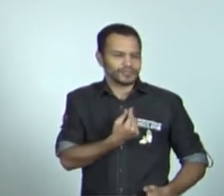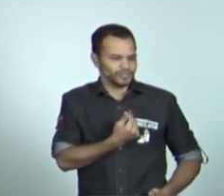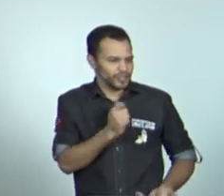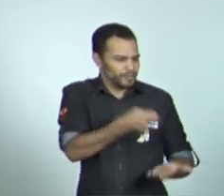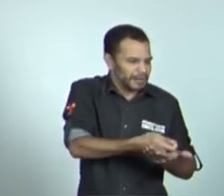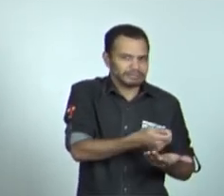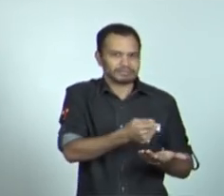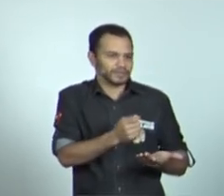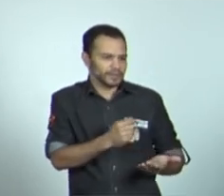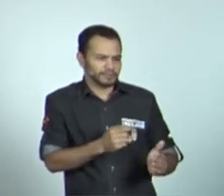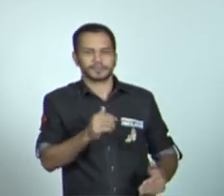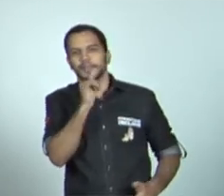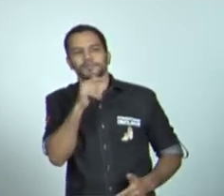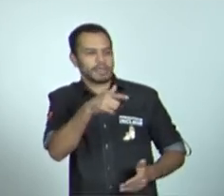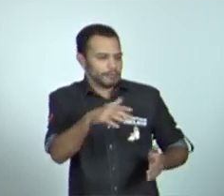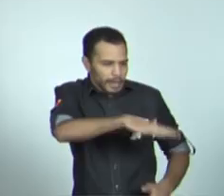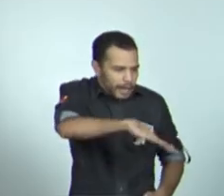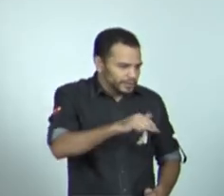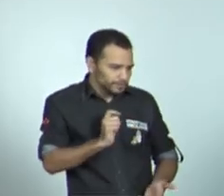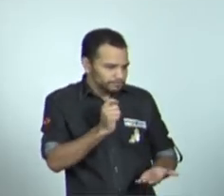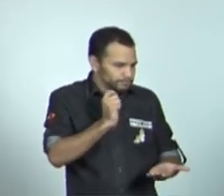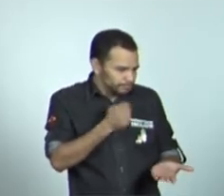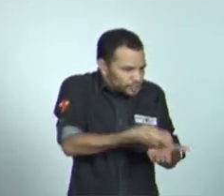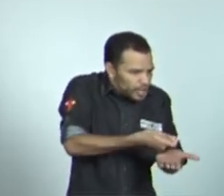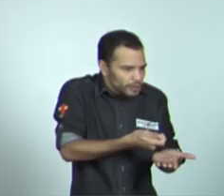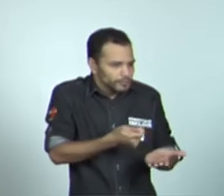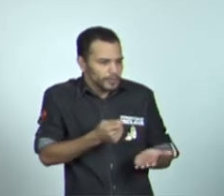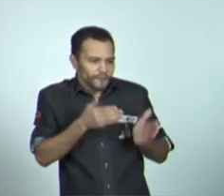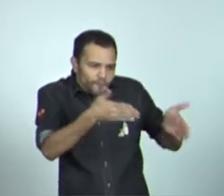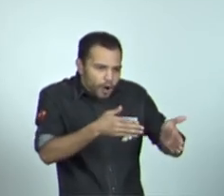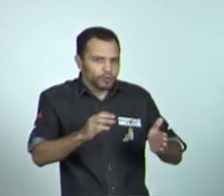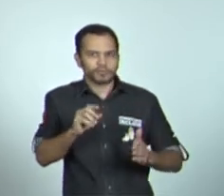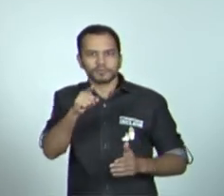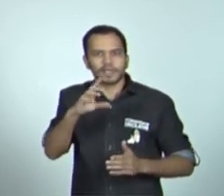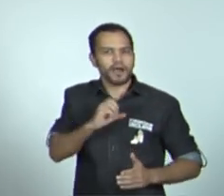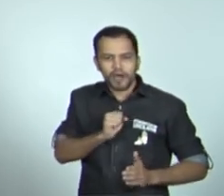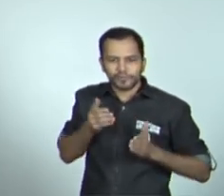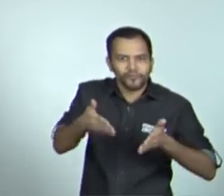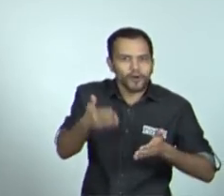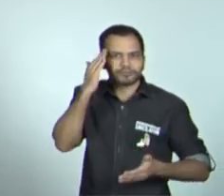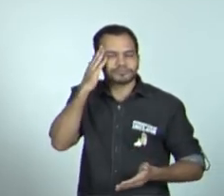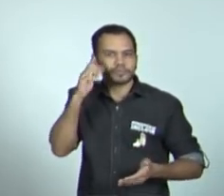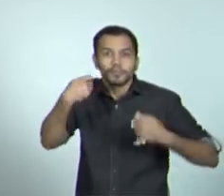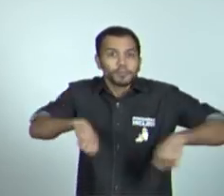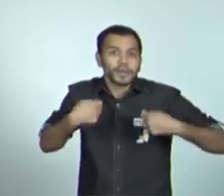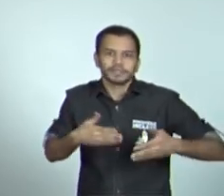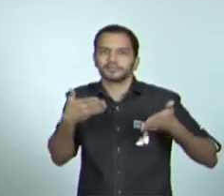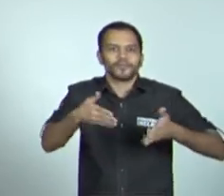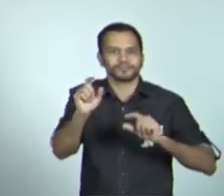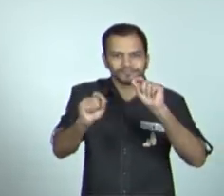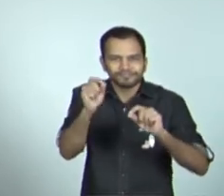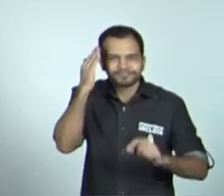dessa que você mandou onde uma mudança muito linda a pergunta que maineset